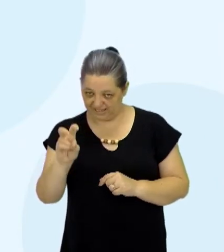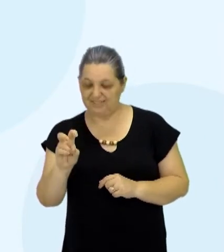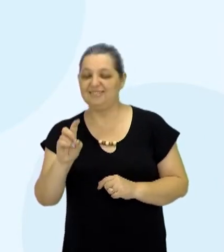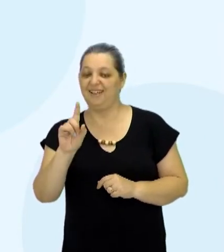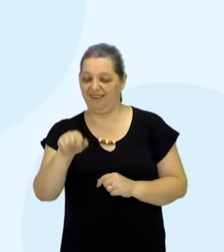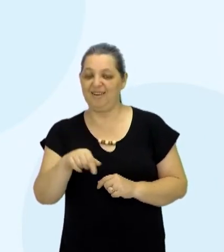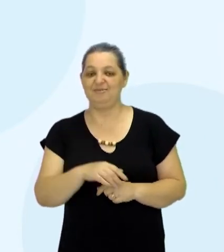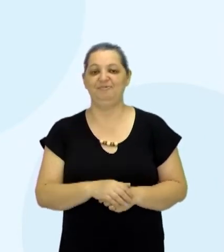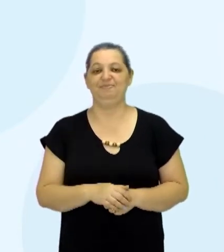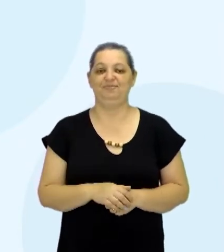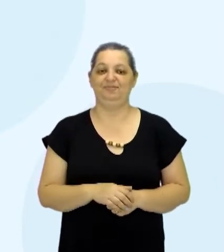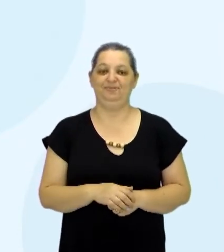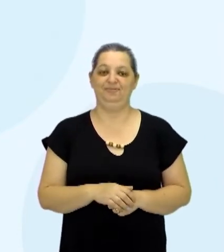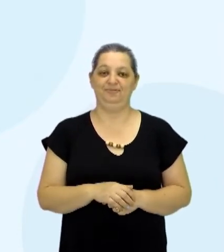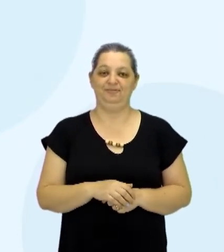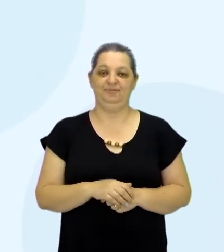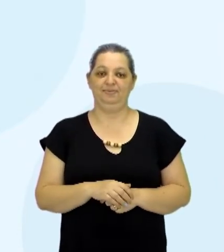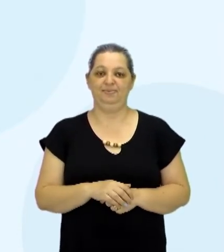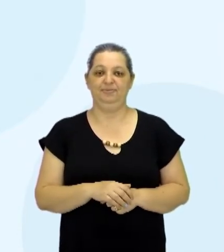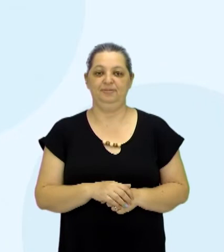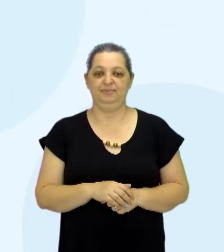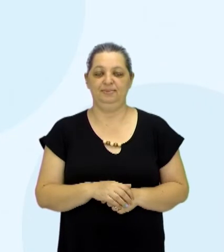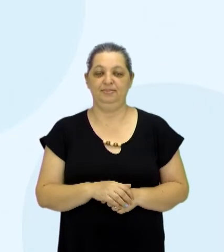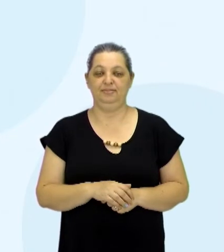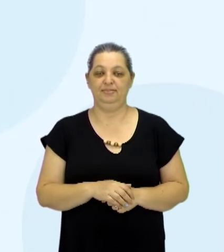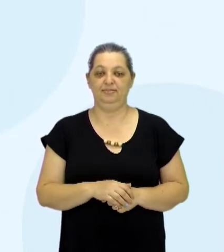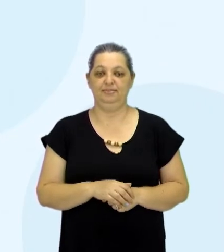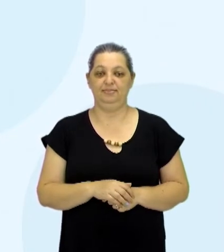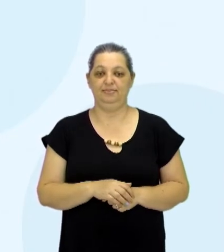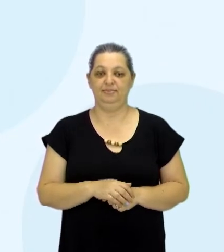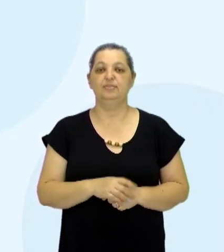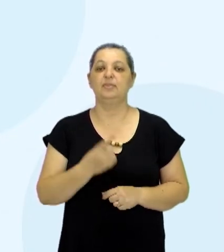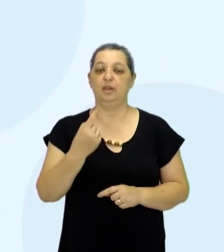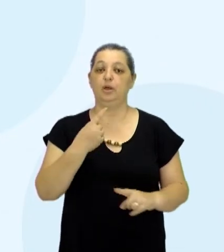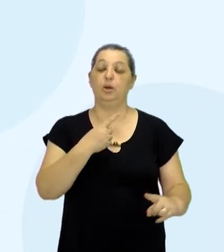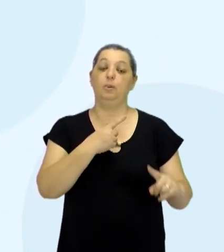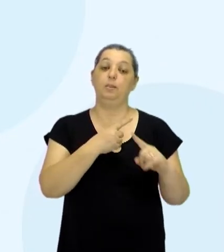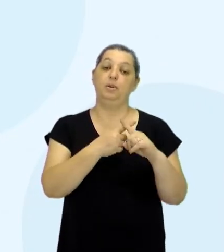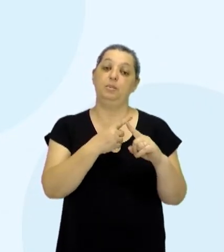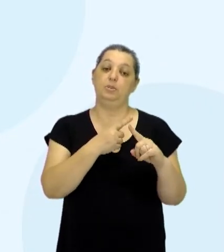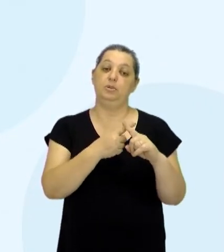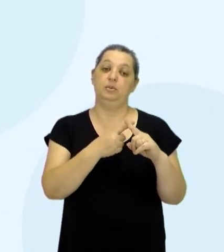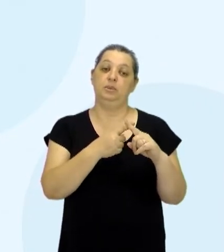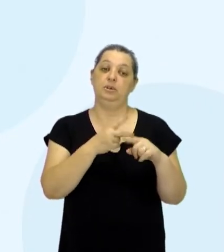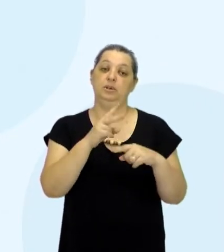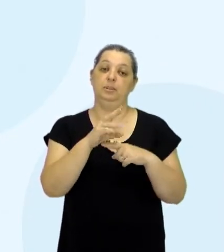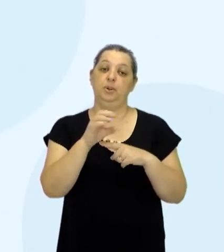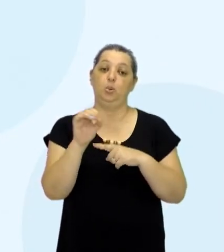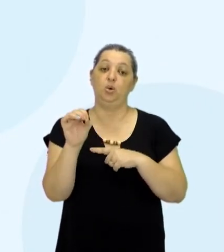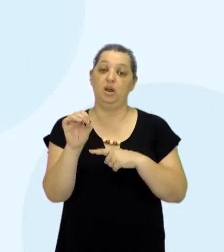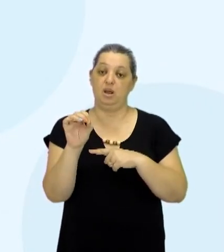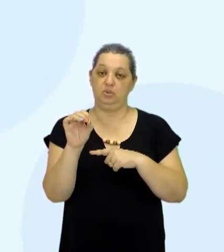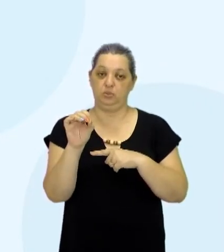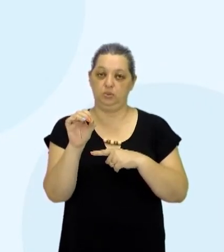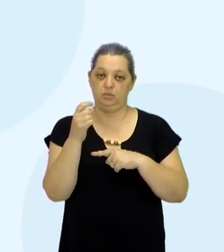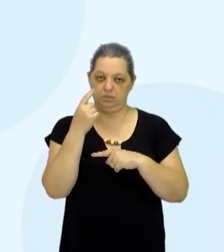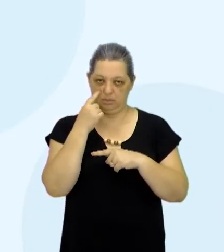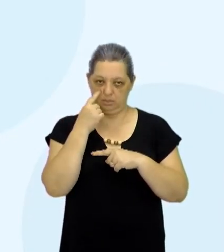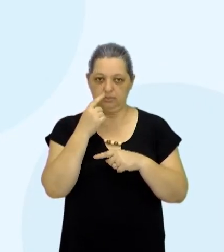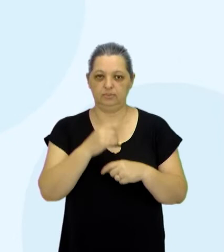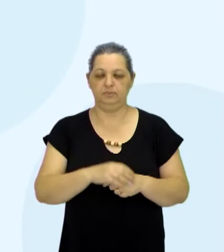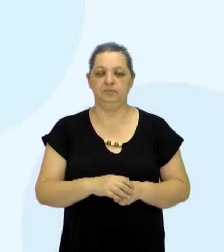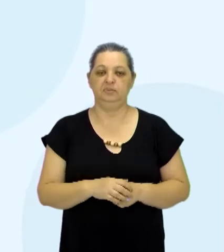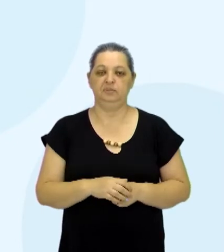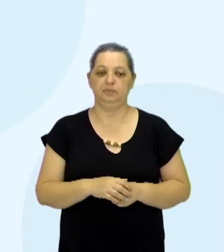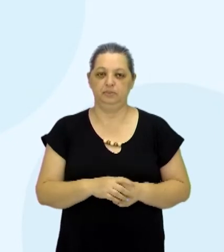aí. 1,015. Muito bem. E esse valor que eu vou multiplicar pelo 500, tá bom? Ah, tá bom, professora. Nossa,